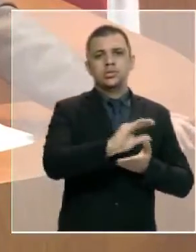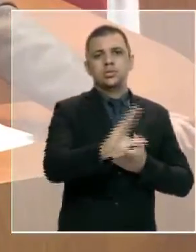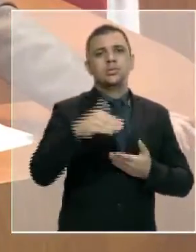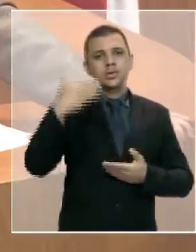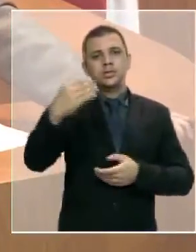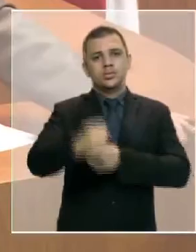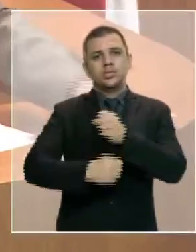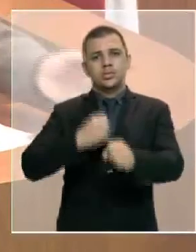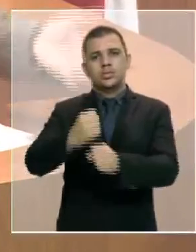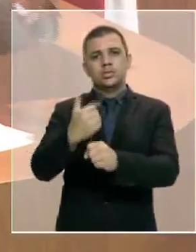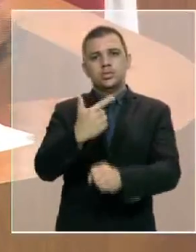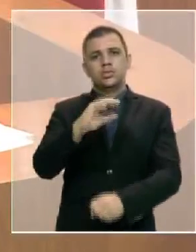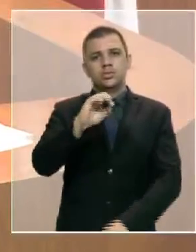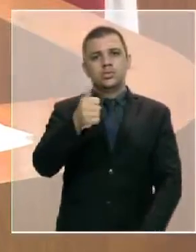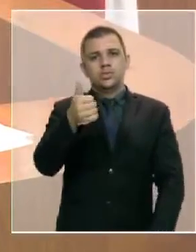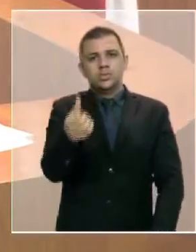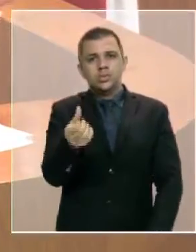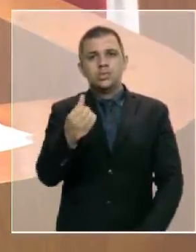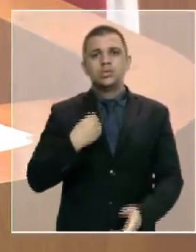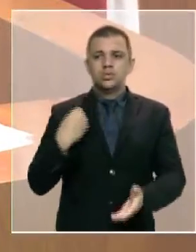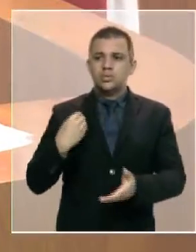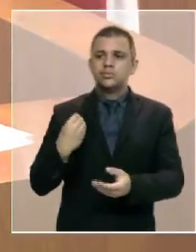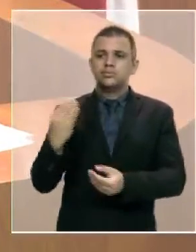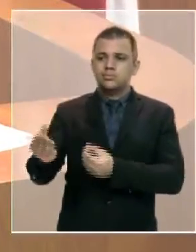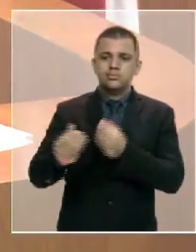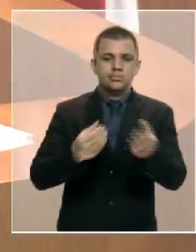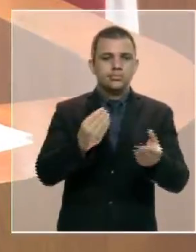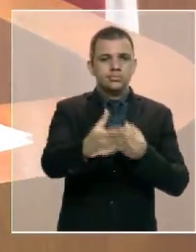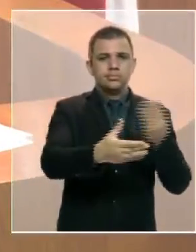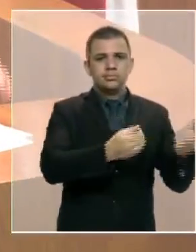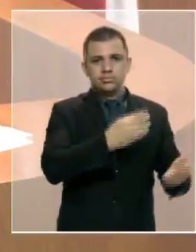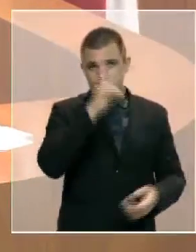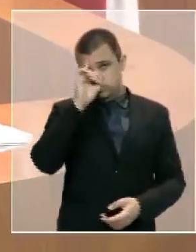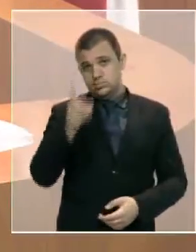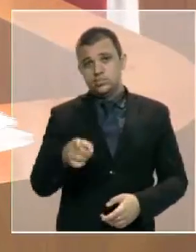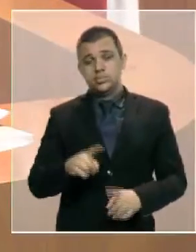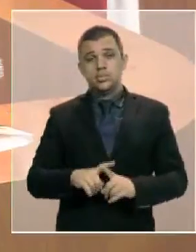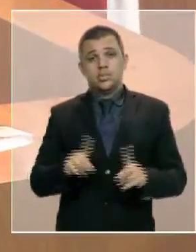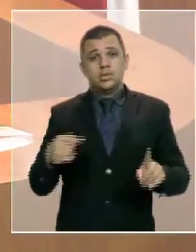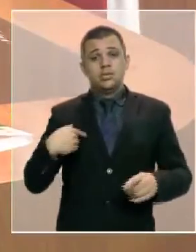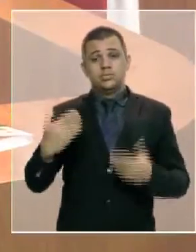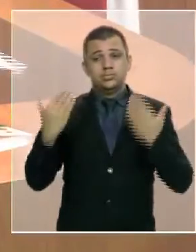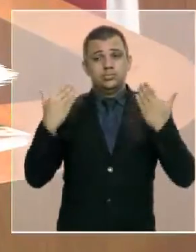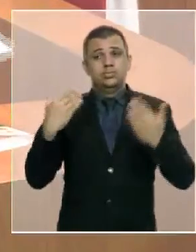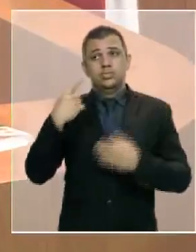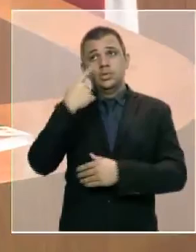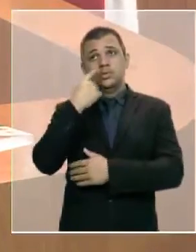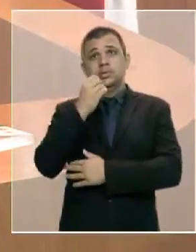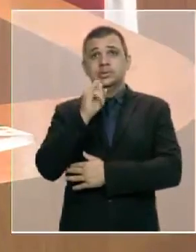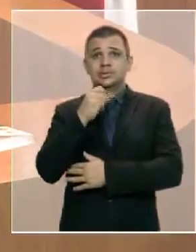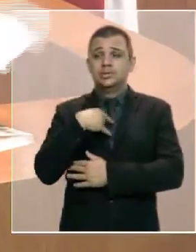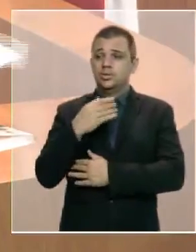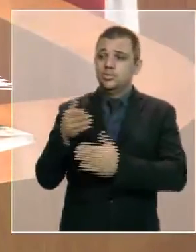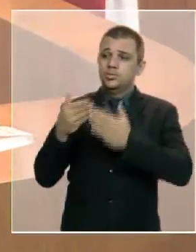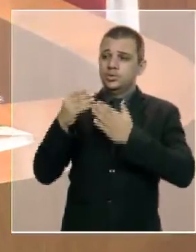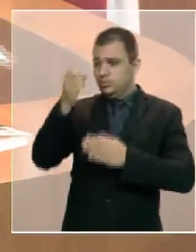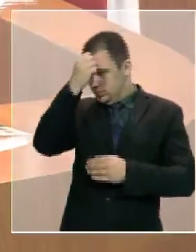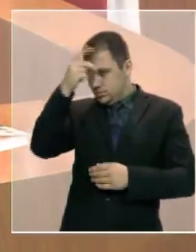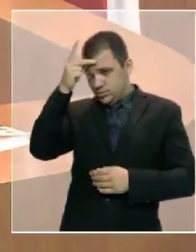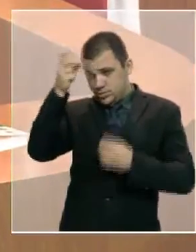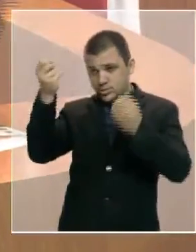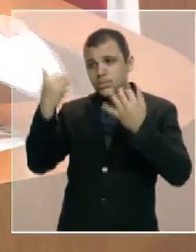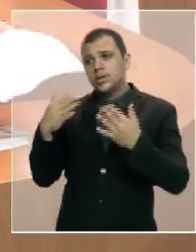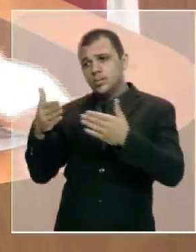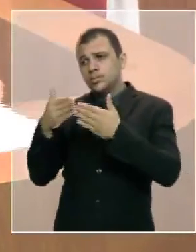2016. Eu fico até na dúvida de indicar ou não, porque para mim indicar, falar para os meus prefeitos, fazerem os projetos,